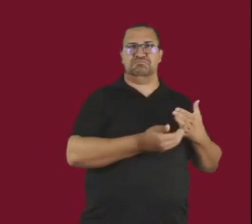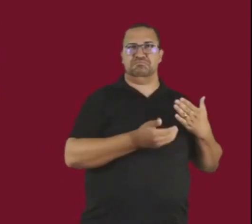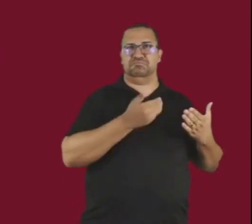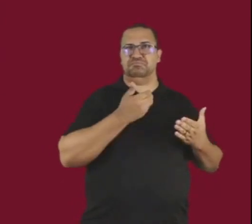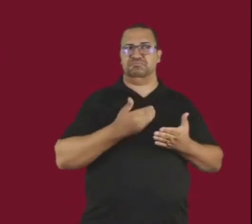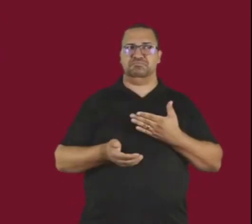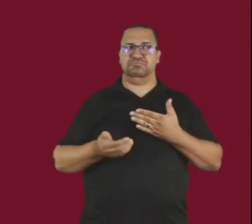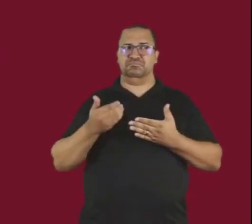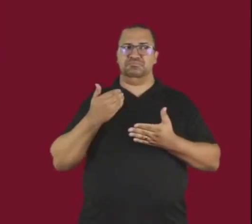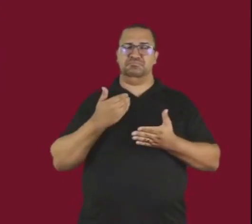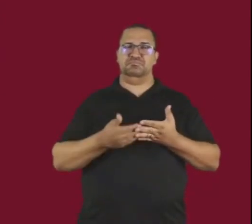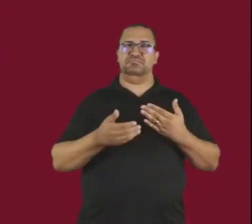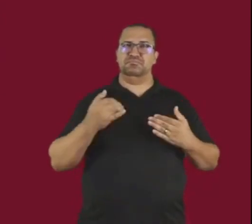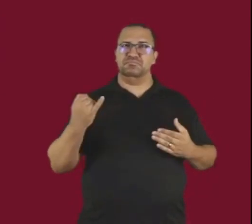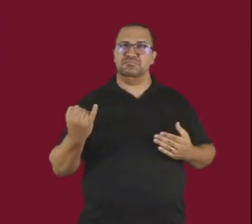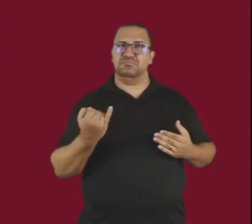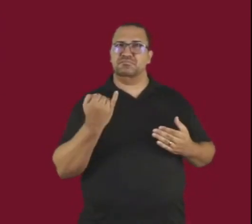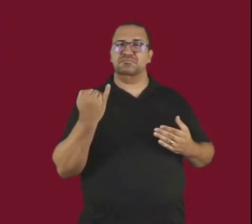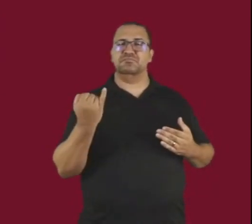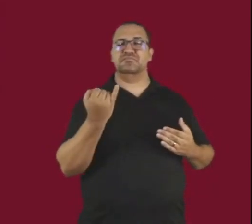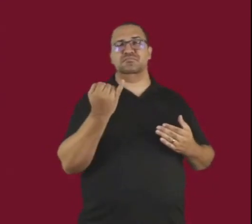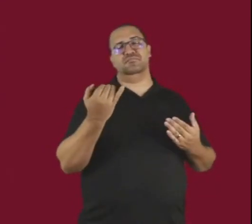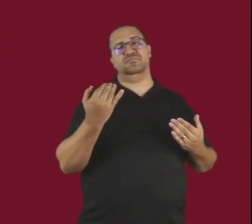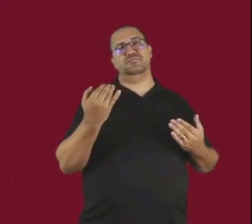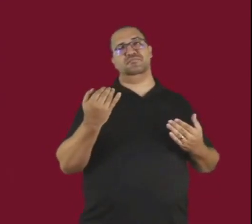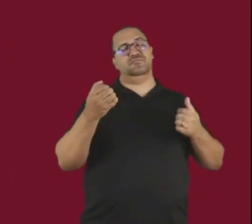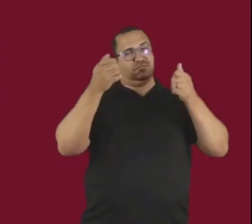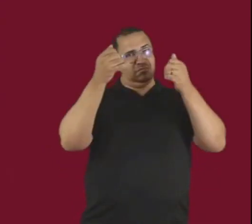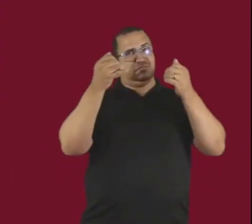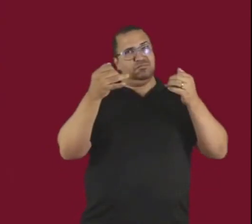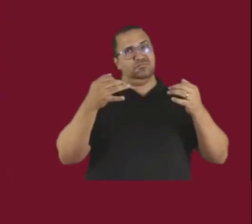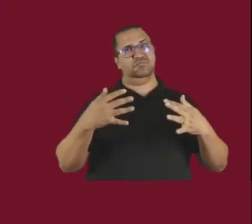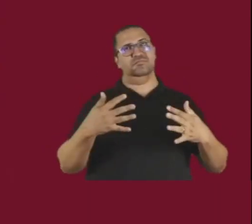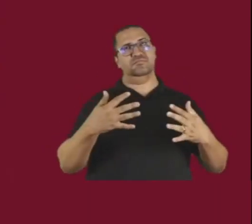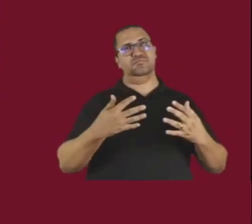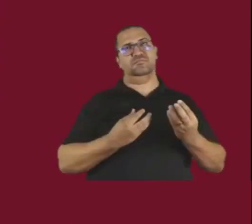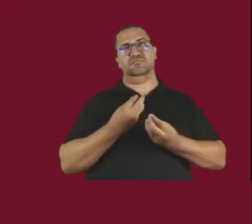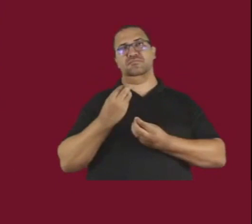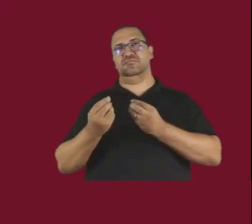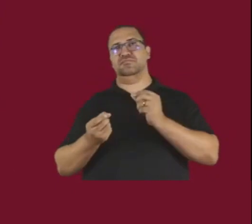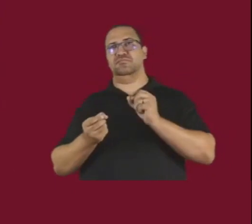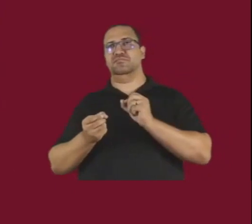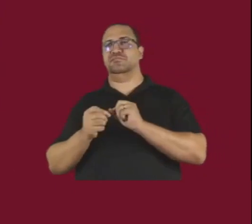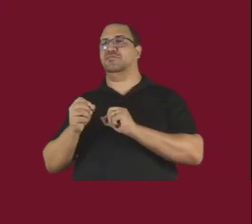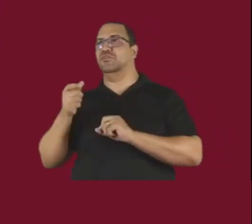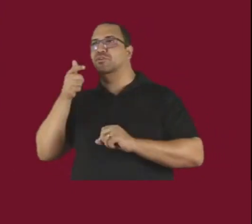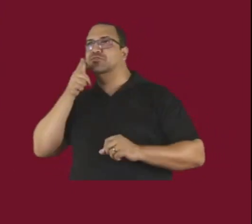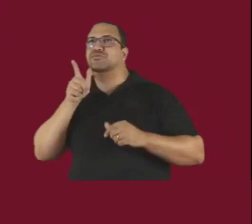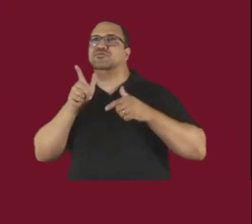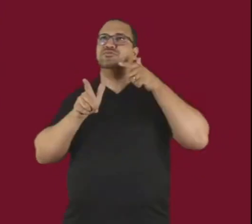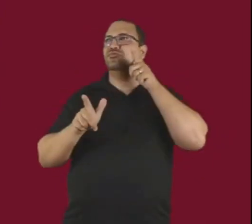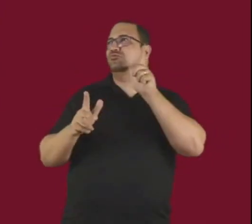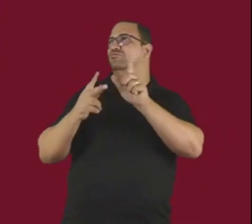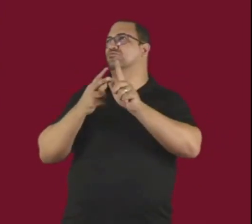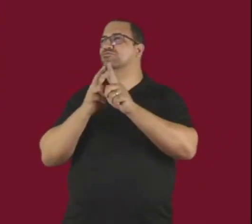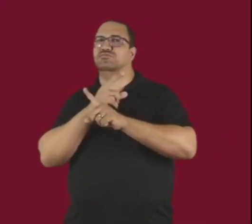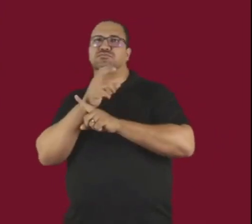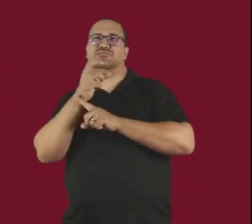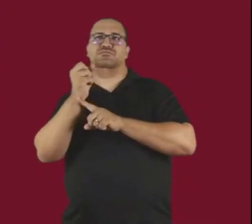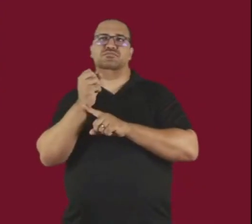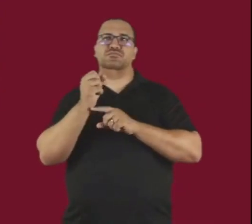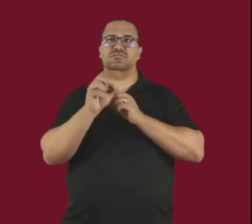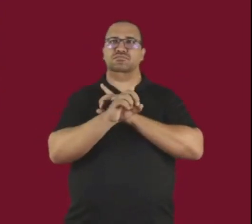acho que é muito importante deixar isso claro, que a gente não está em nenhum momento de como vamos fazer para ganhar, porque